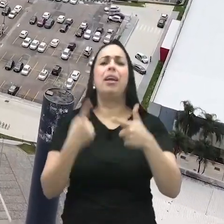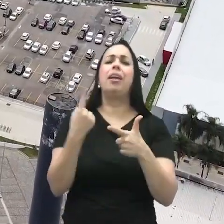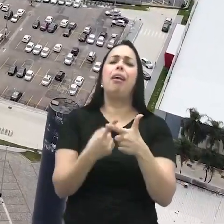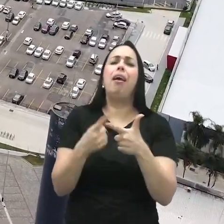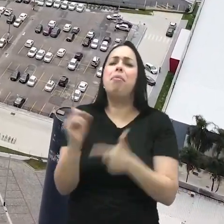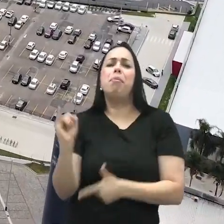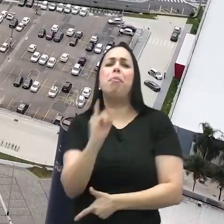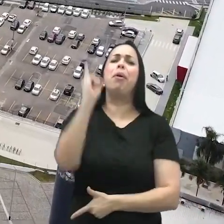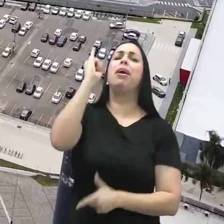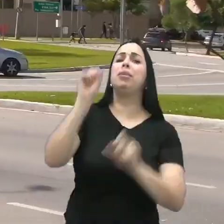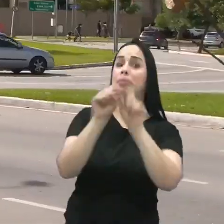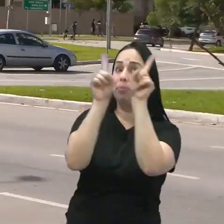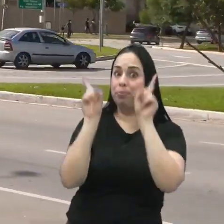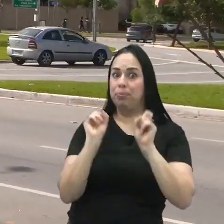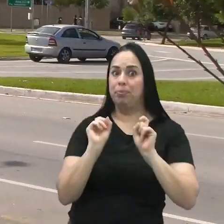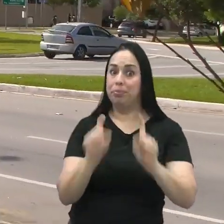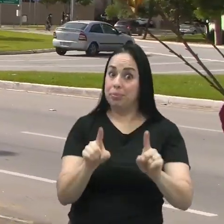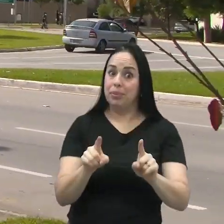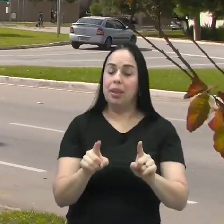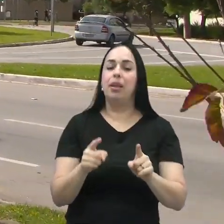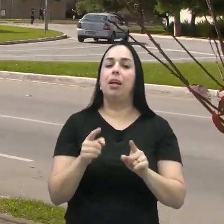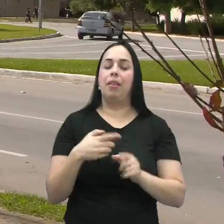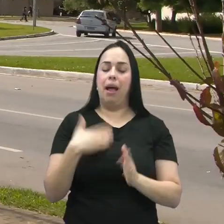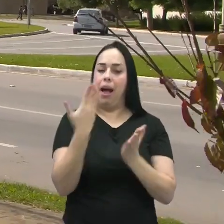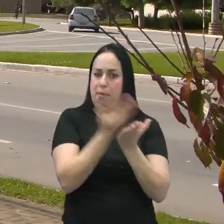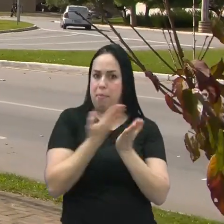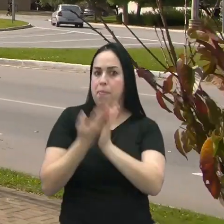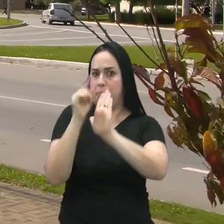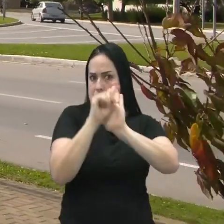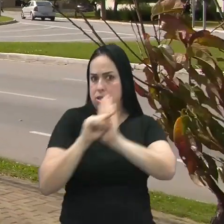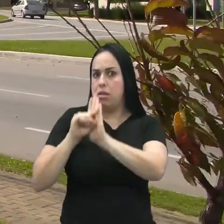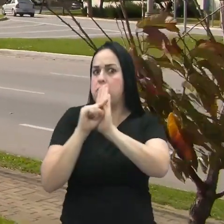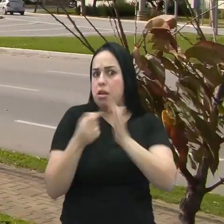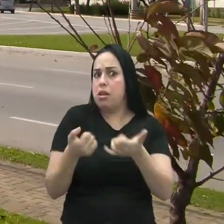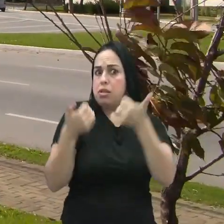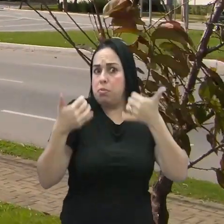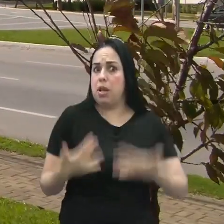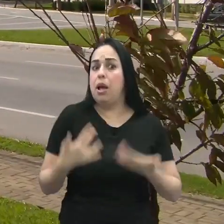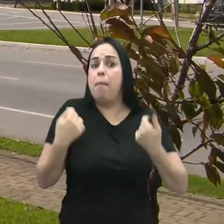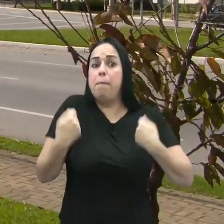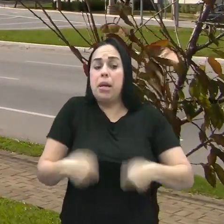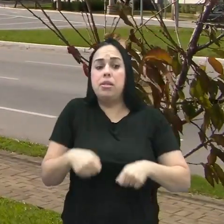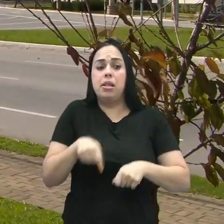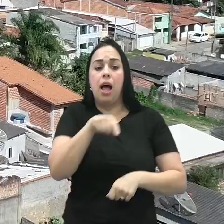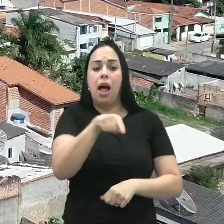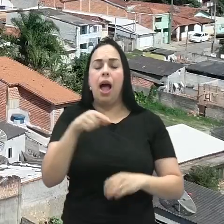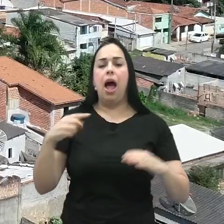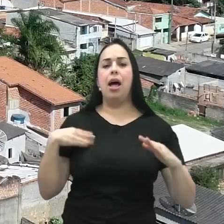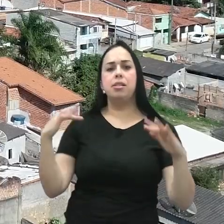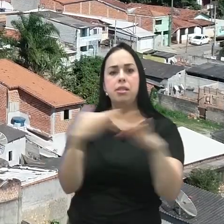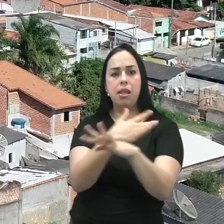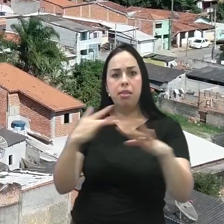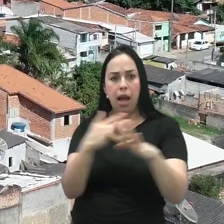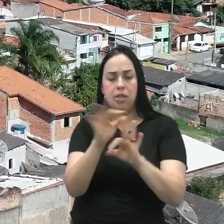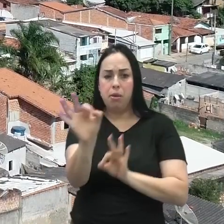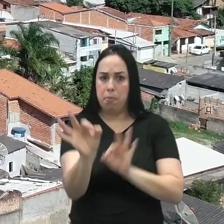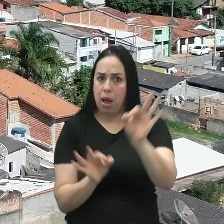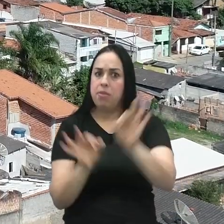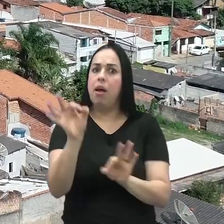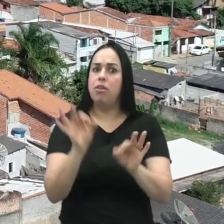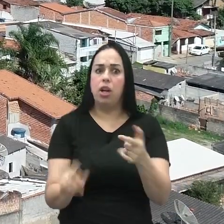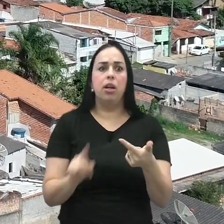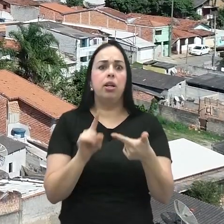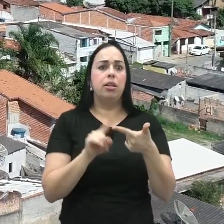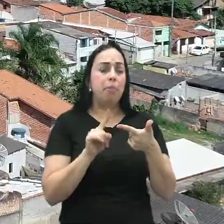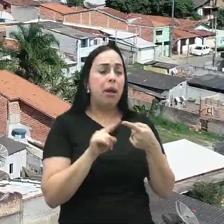tão importantes? Porque a partir do estudo é preciso pensar o planejamento da cidade e de novos loteamentos,